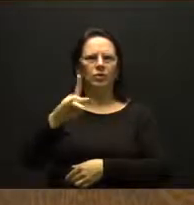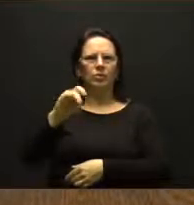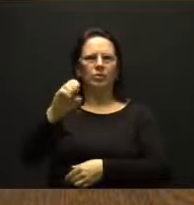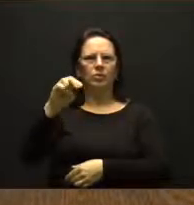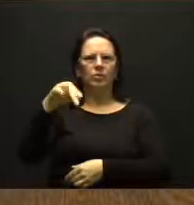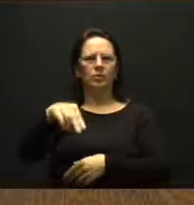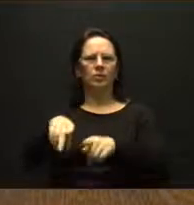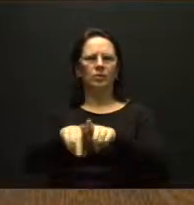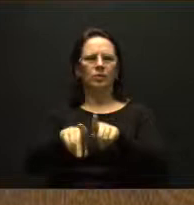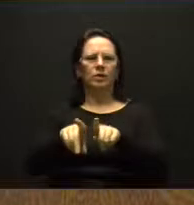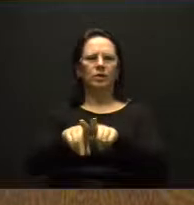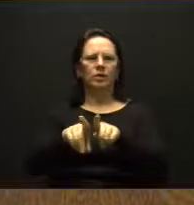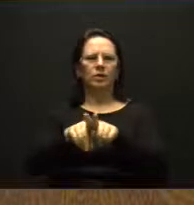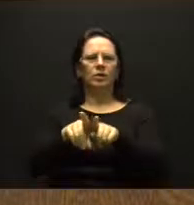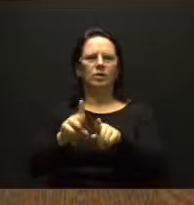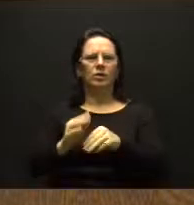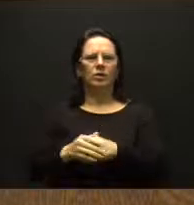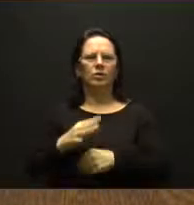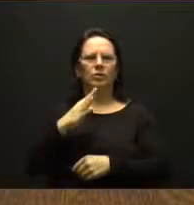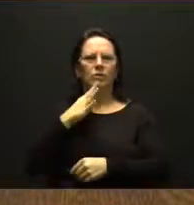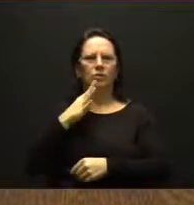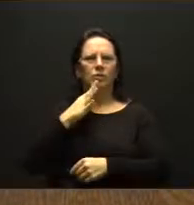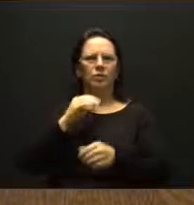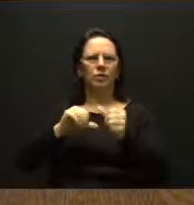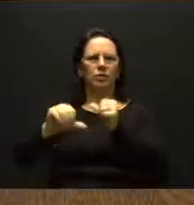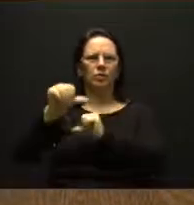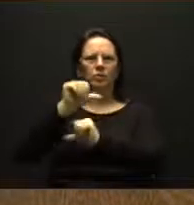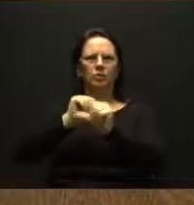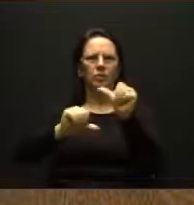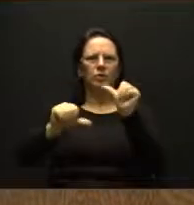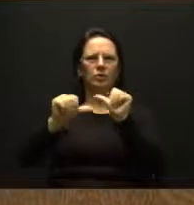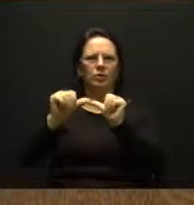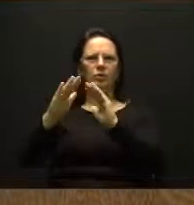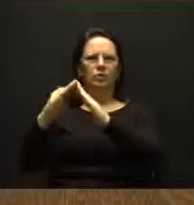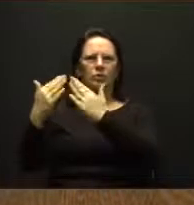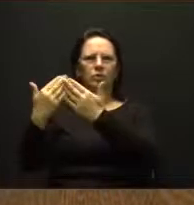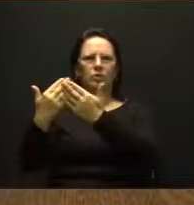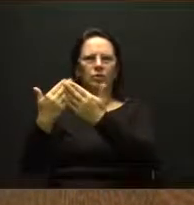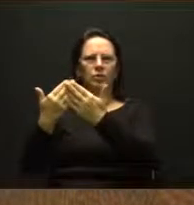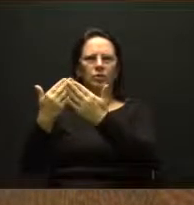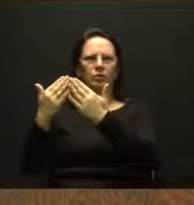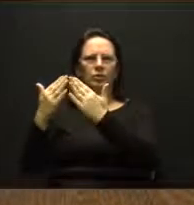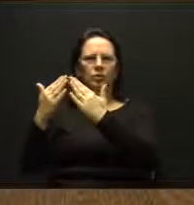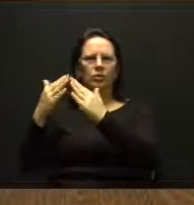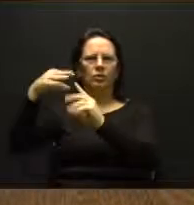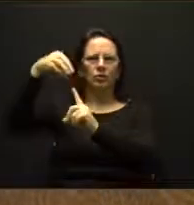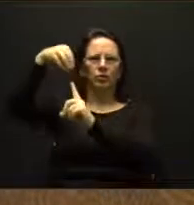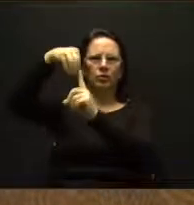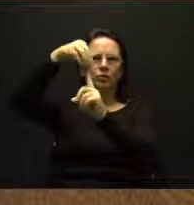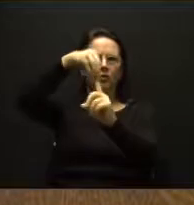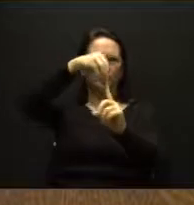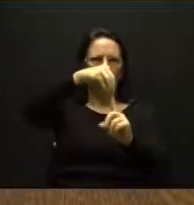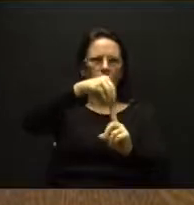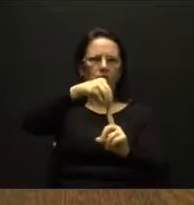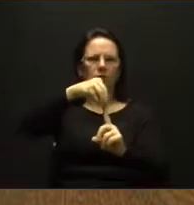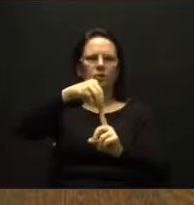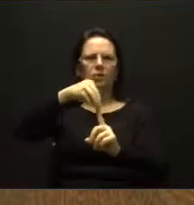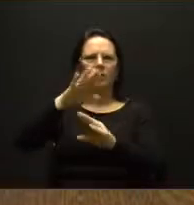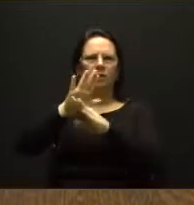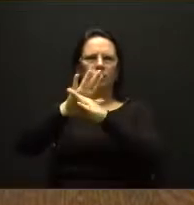caminha estamos visando à restauração manutenção dos abrigos de pontos de ônibus do município encaminhe